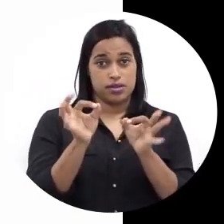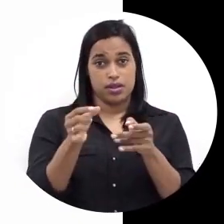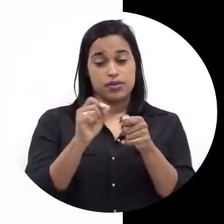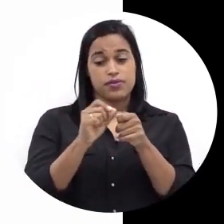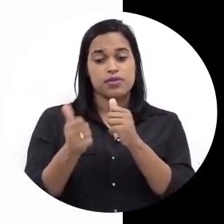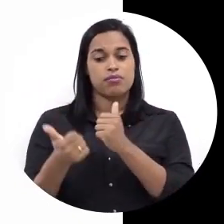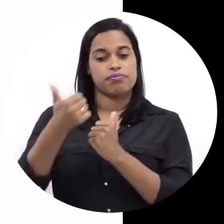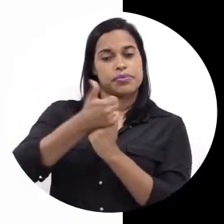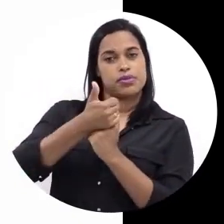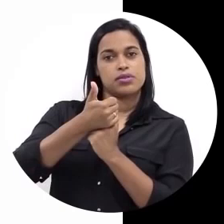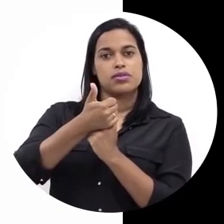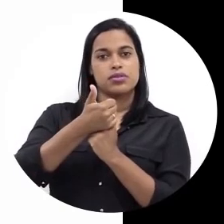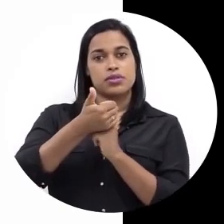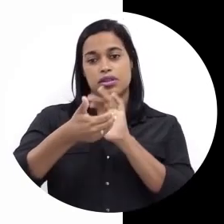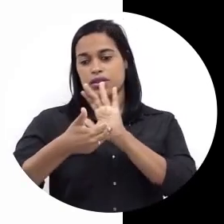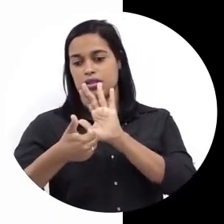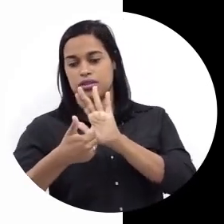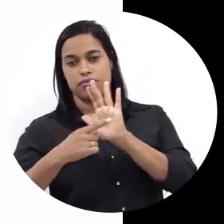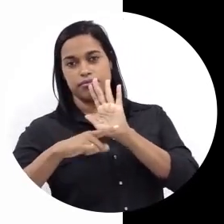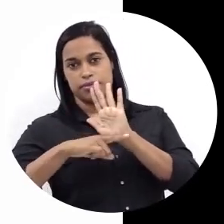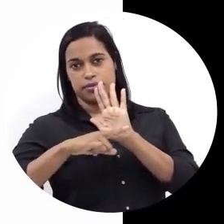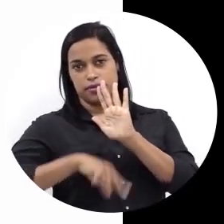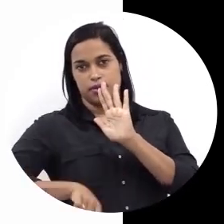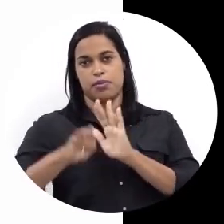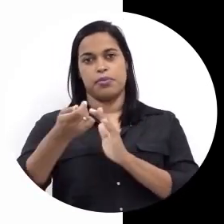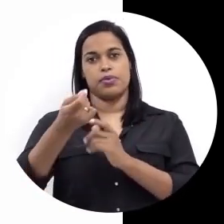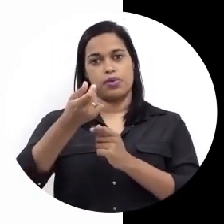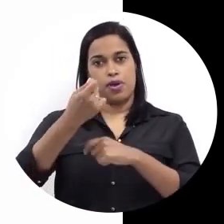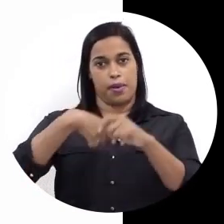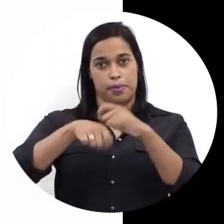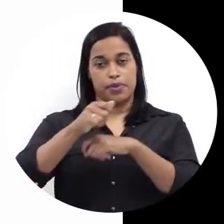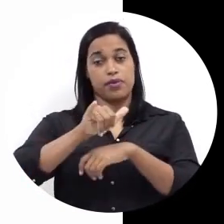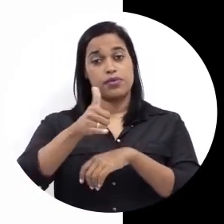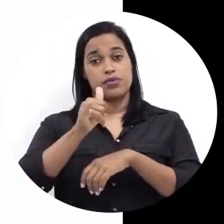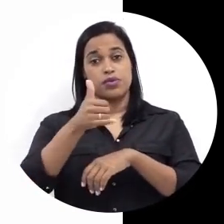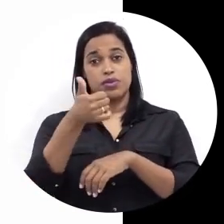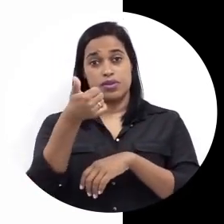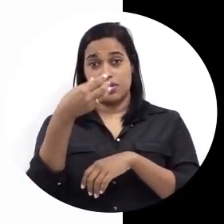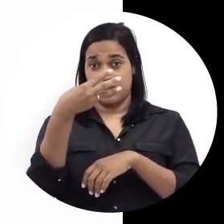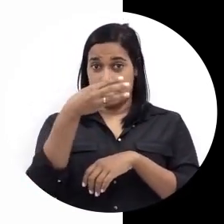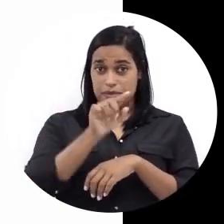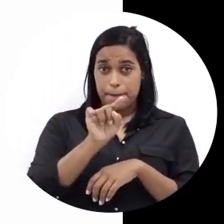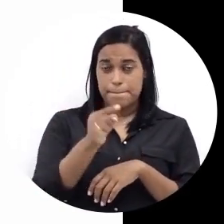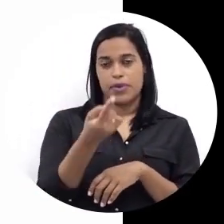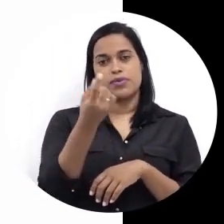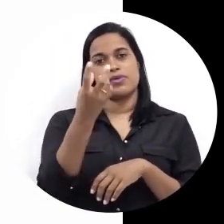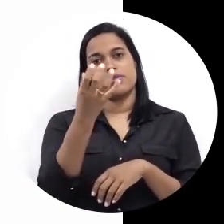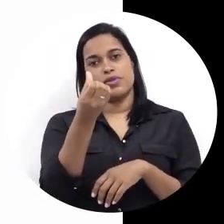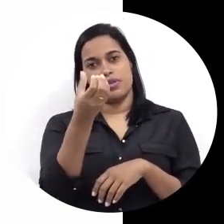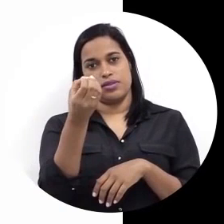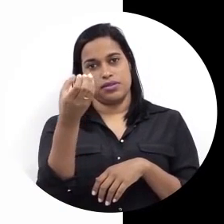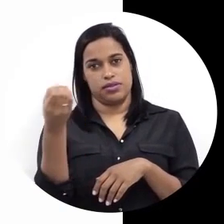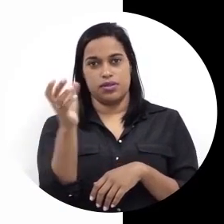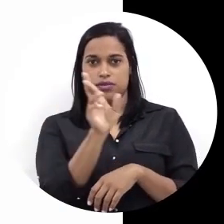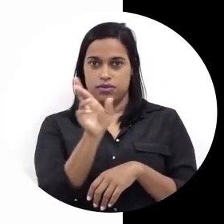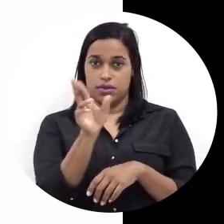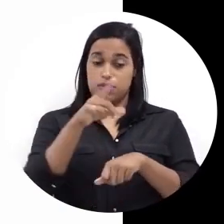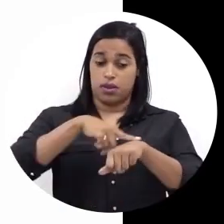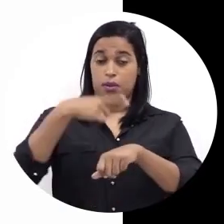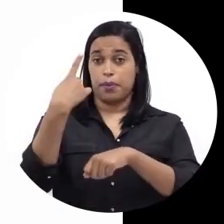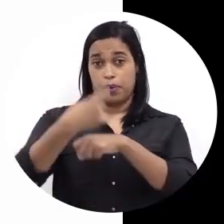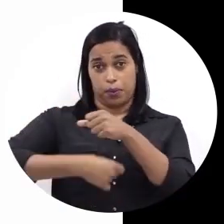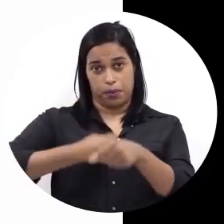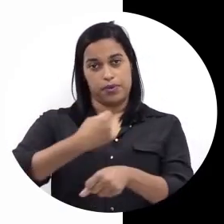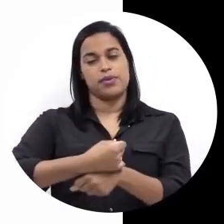Fazendo a subtração do montante pelo capital, o que nos dá um valor de juros de R$ 3.600. O prazo é um